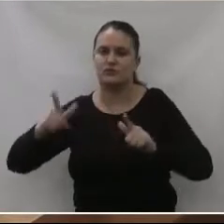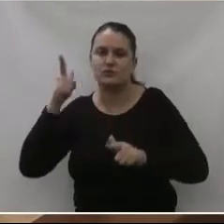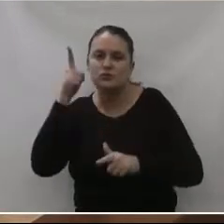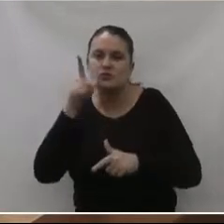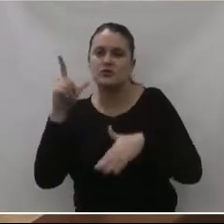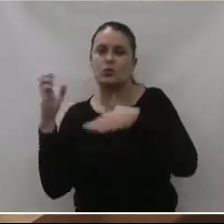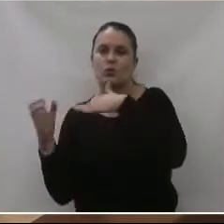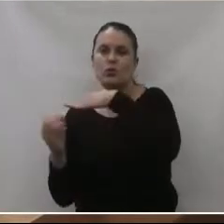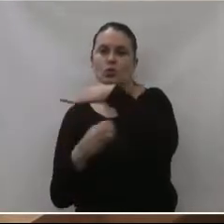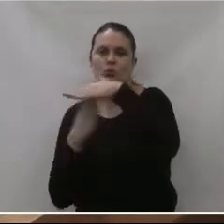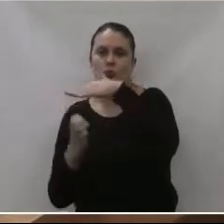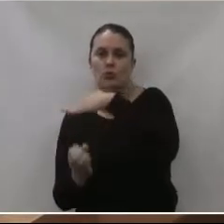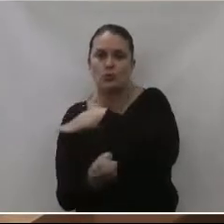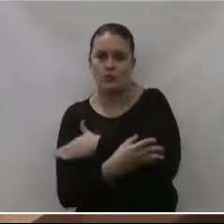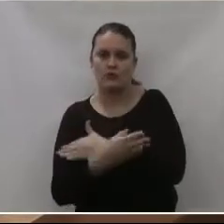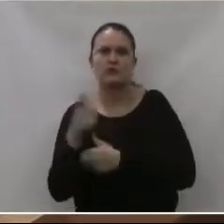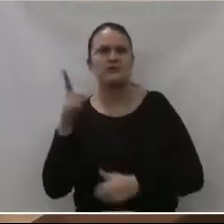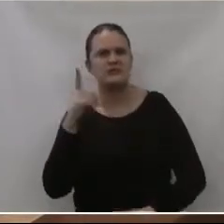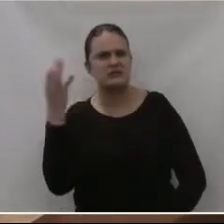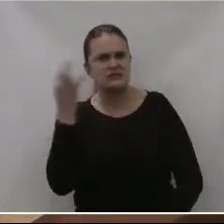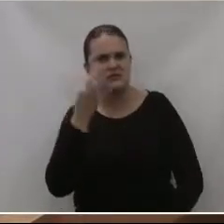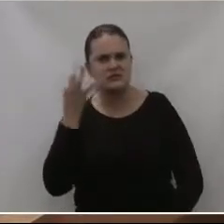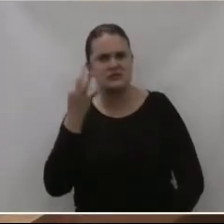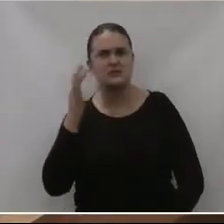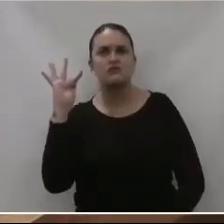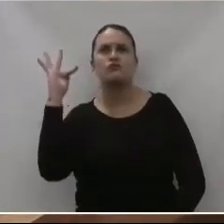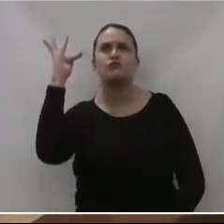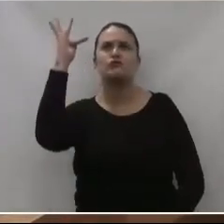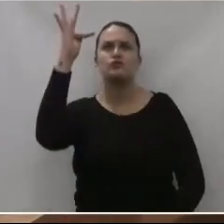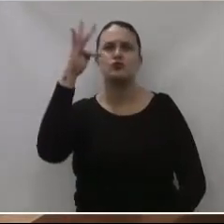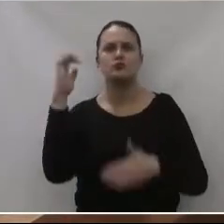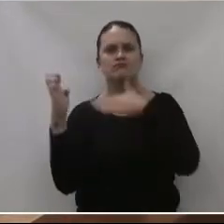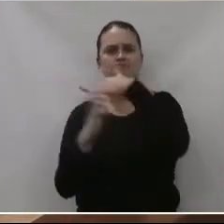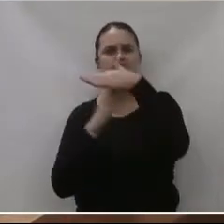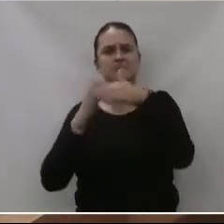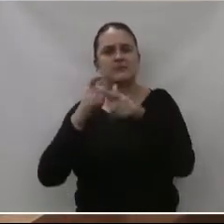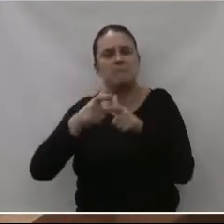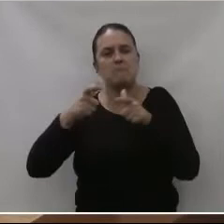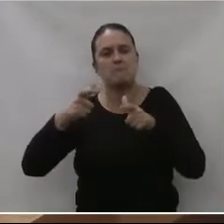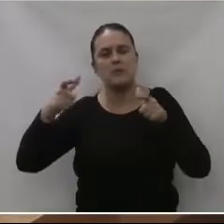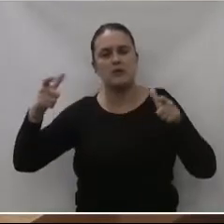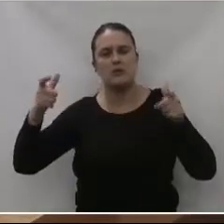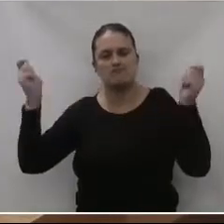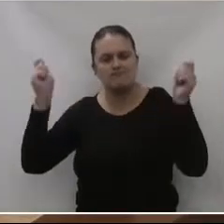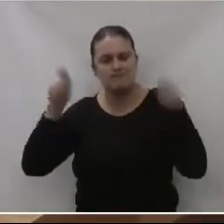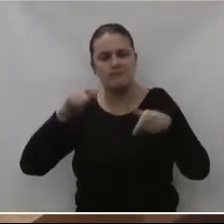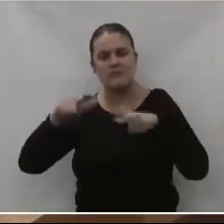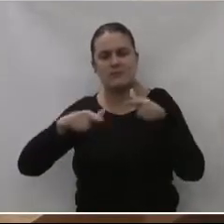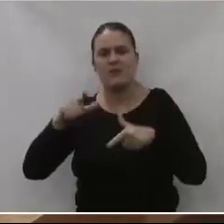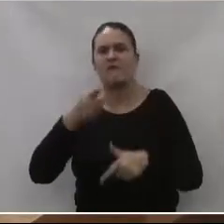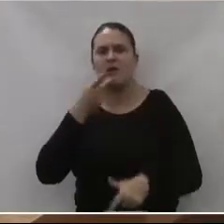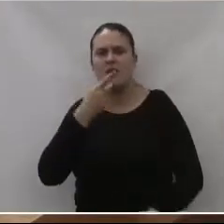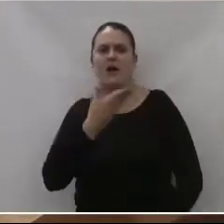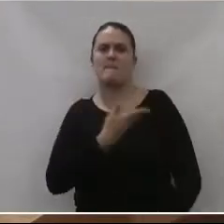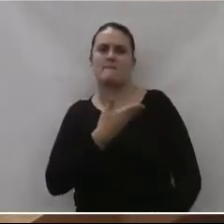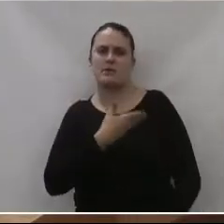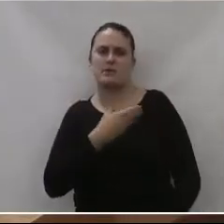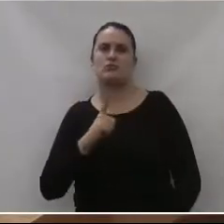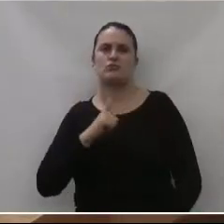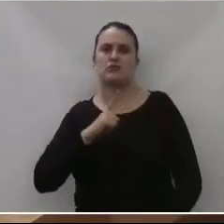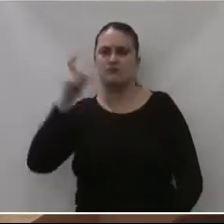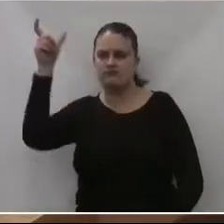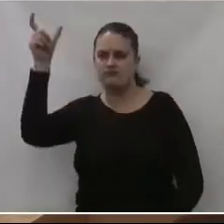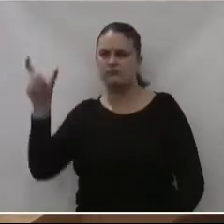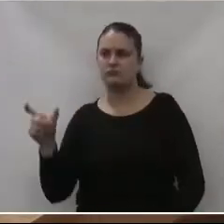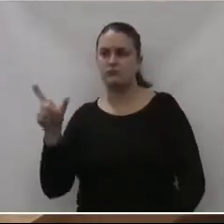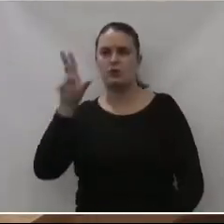nova empresa. Isso, com certeza, será uma grande empresa no futuro. Dizer também de outros amigos, temos o Rony, da